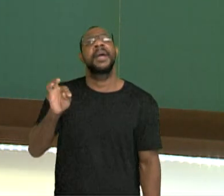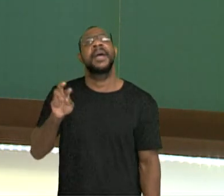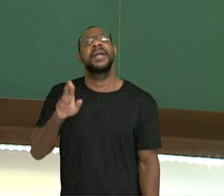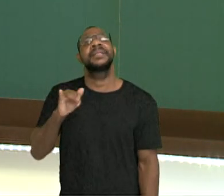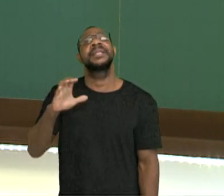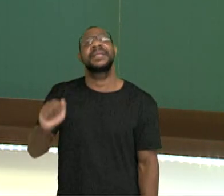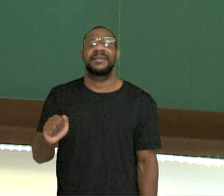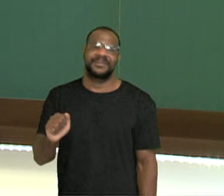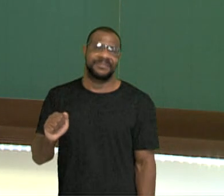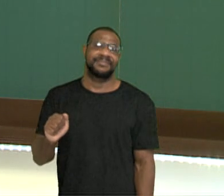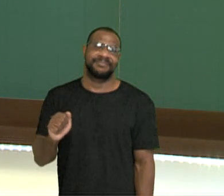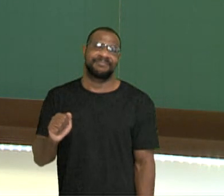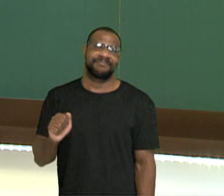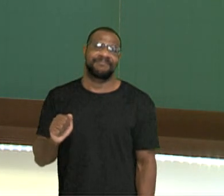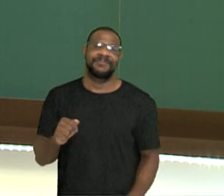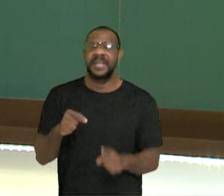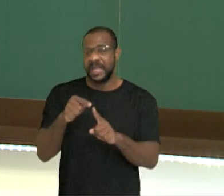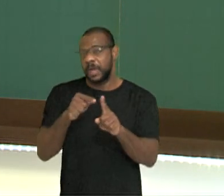certo?